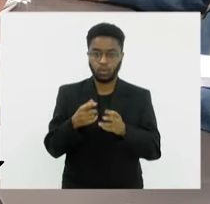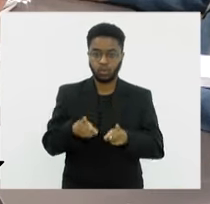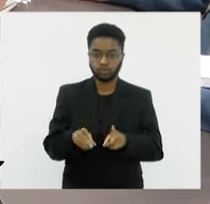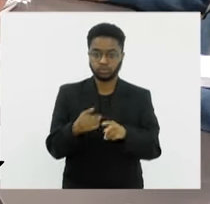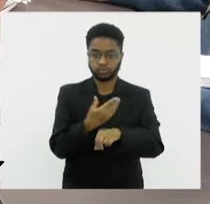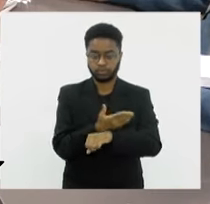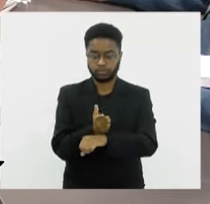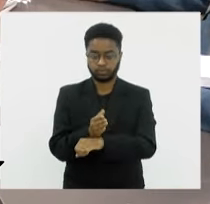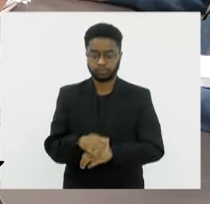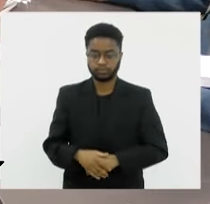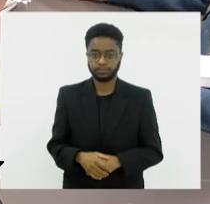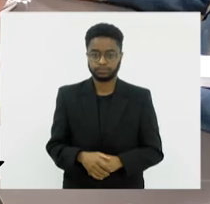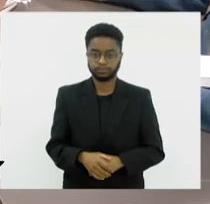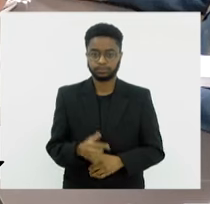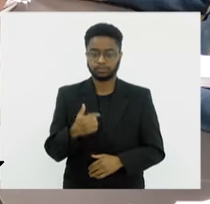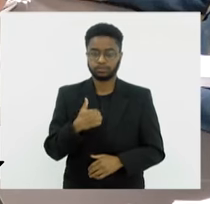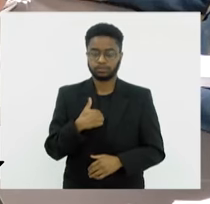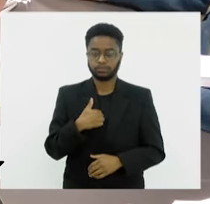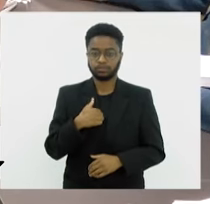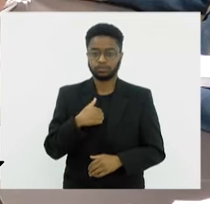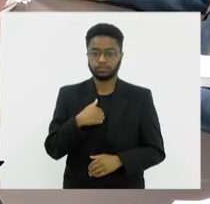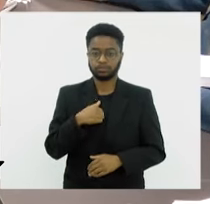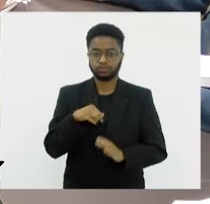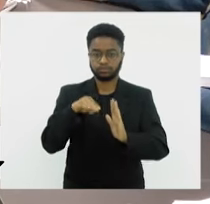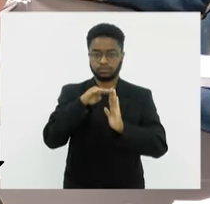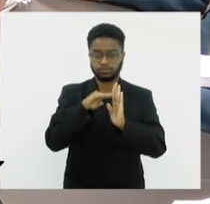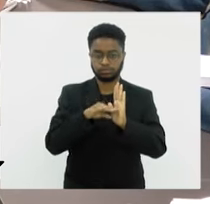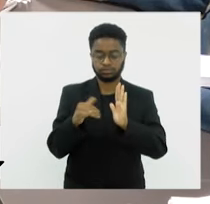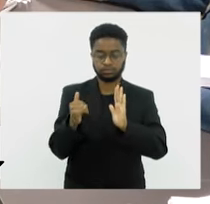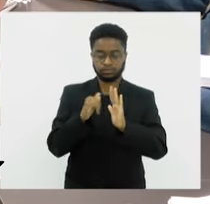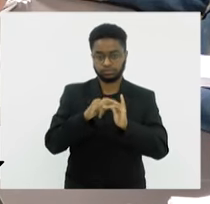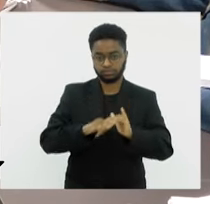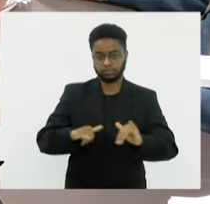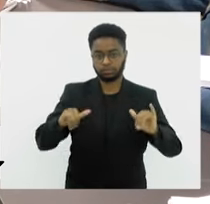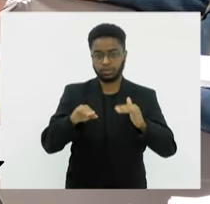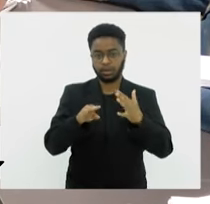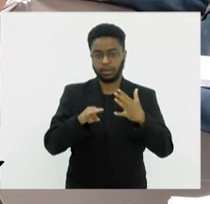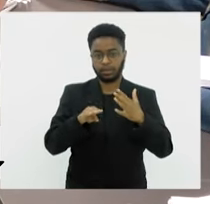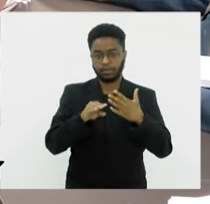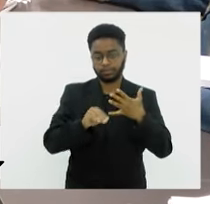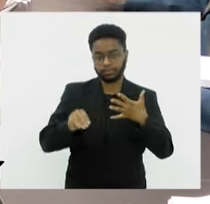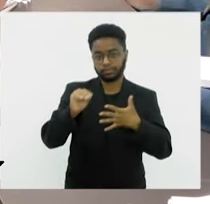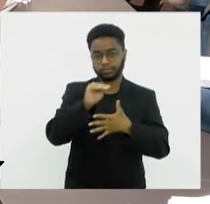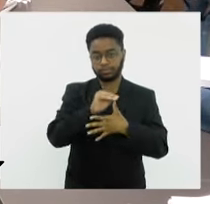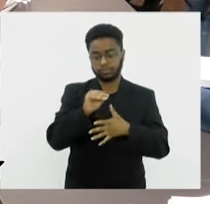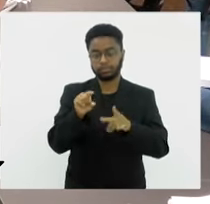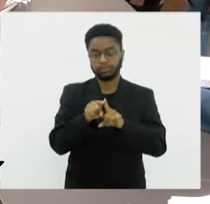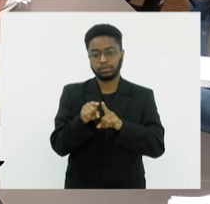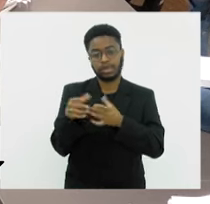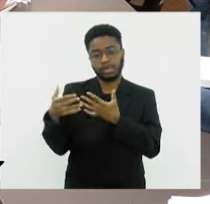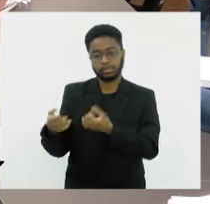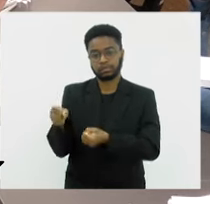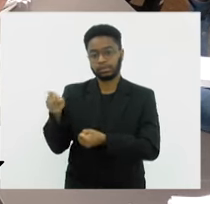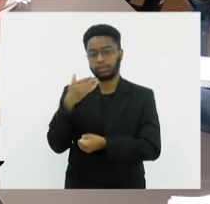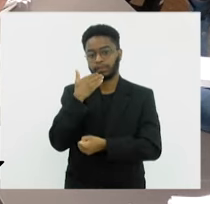vou chamar os trabalhos à ordem para inverter a pauta, deferir o pedido de inversão requerido pelo deputado